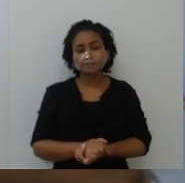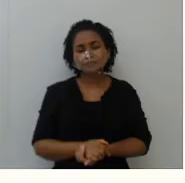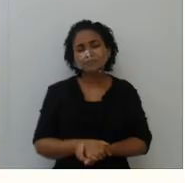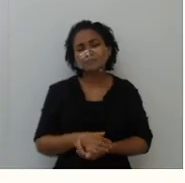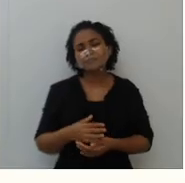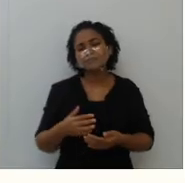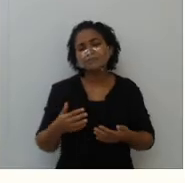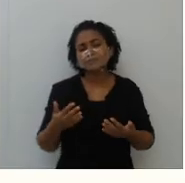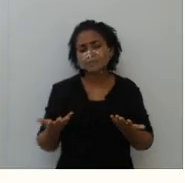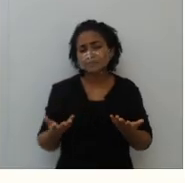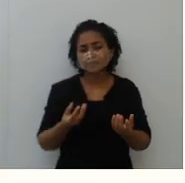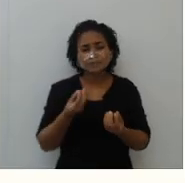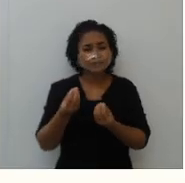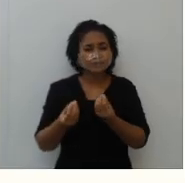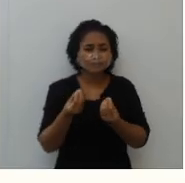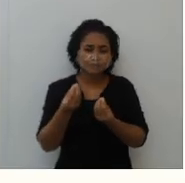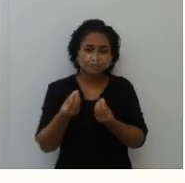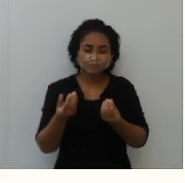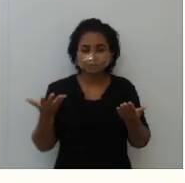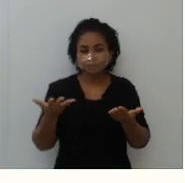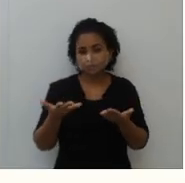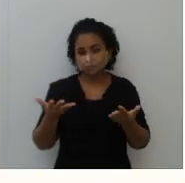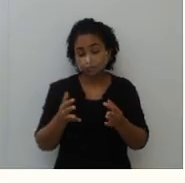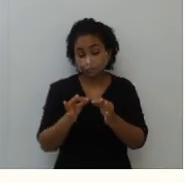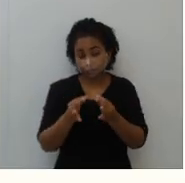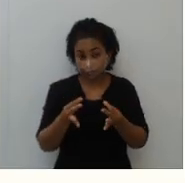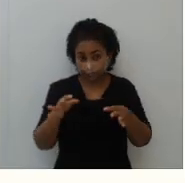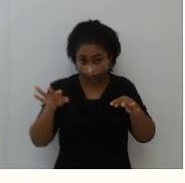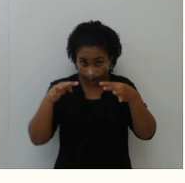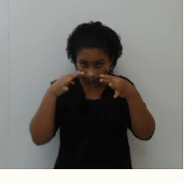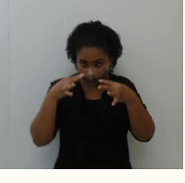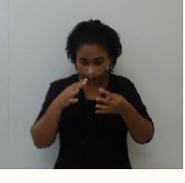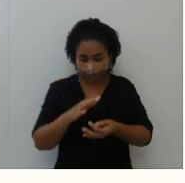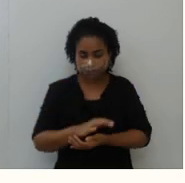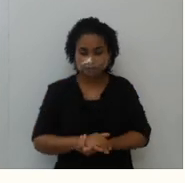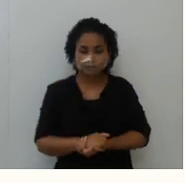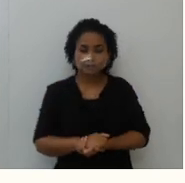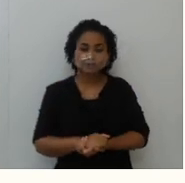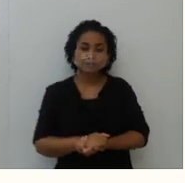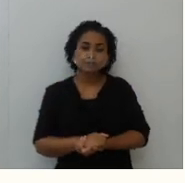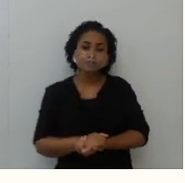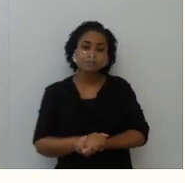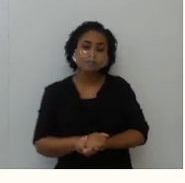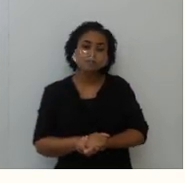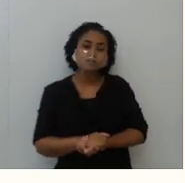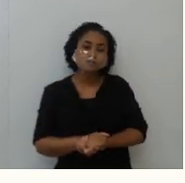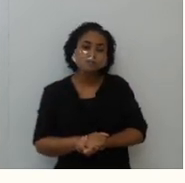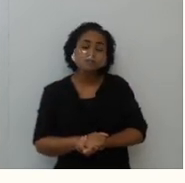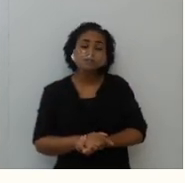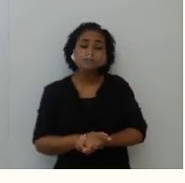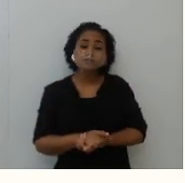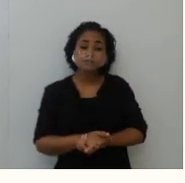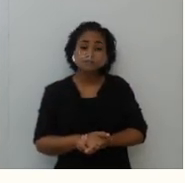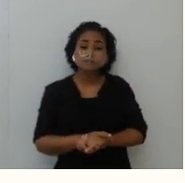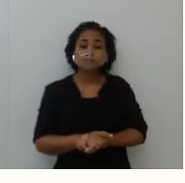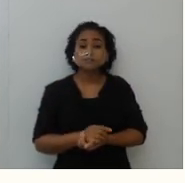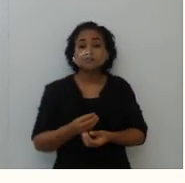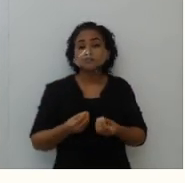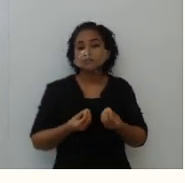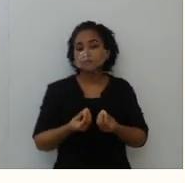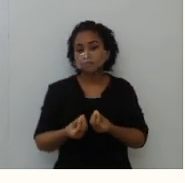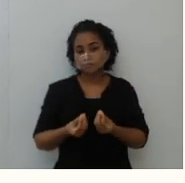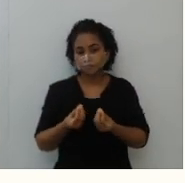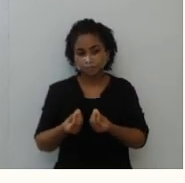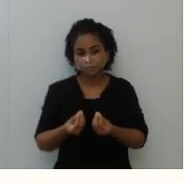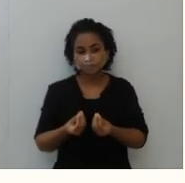Então, como é que a gente vai fazer o presente simples? Prestem atenção. We use do and does plus the base form,